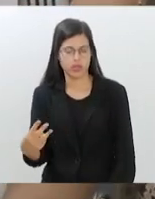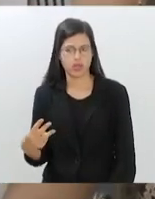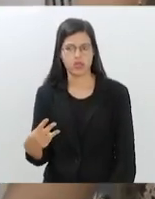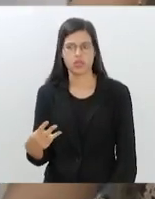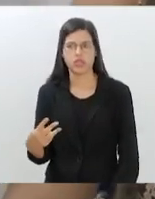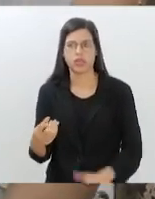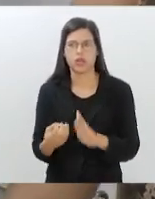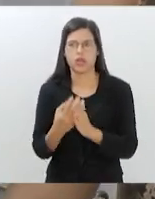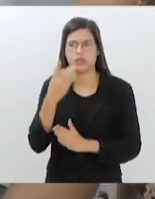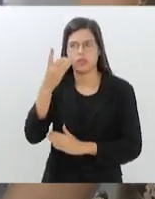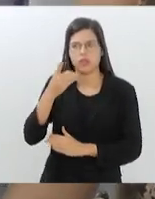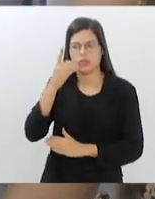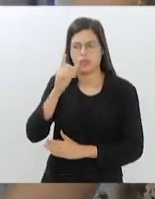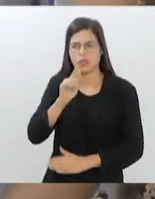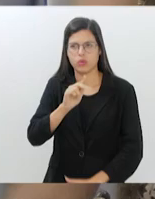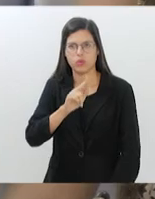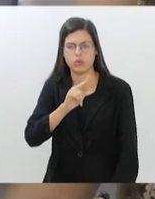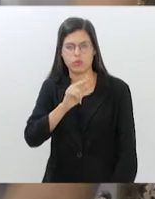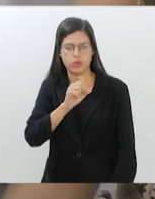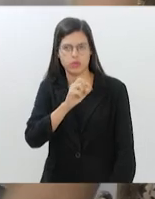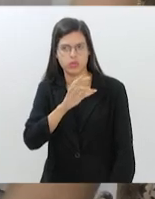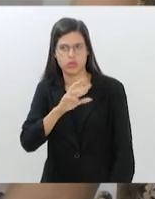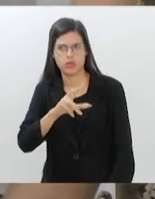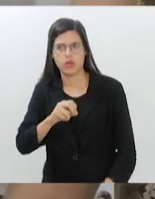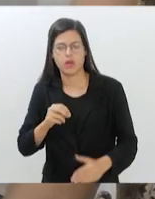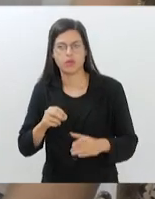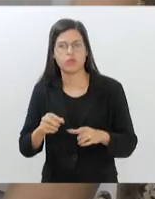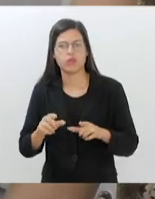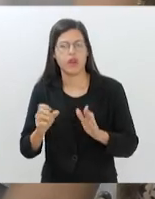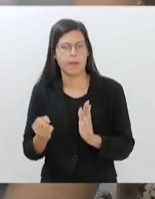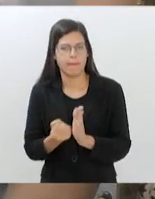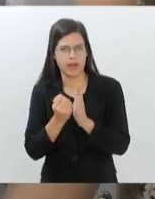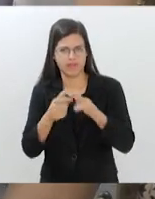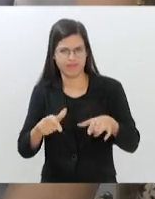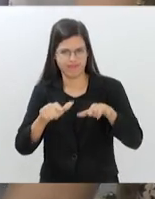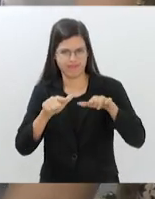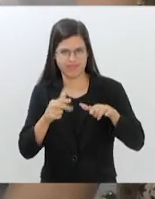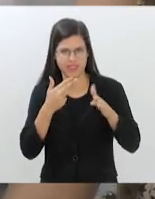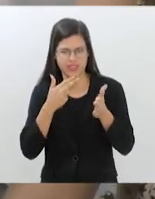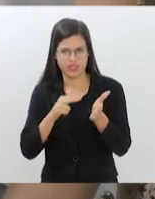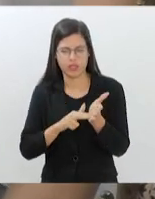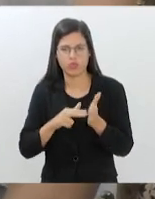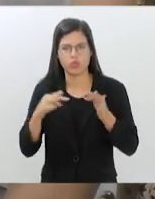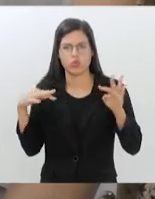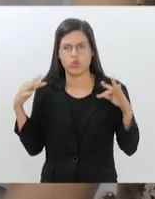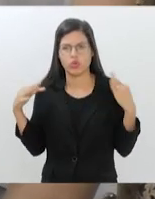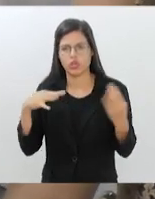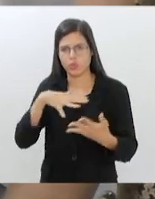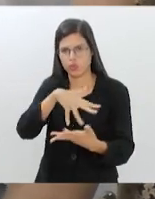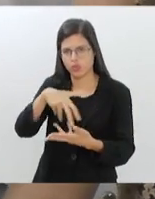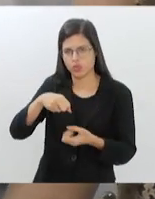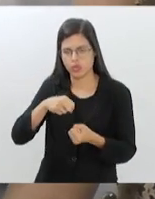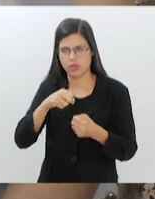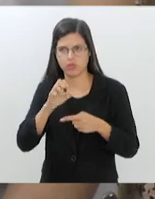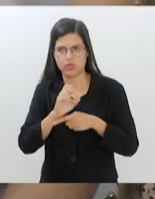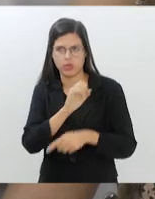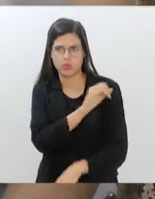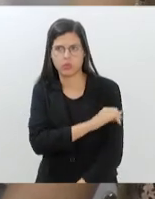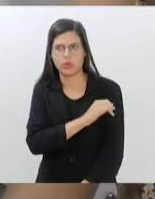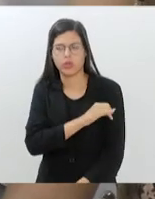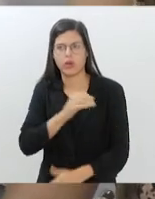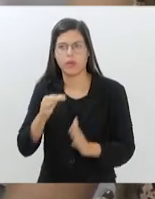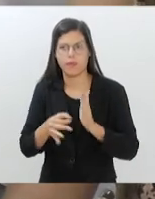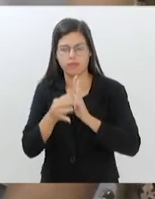de autoria do deputado Gustavo tutuca que crie o selo de turismo sustentável no estado do Rio de Janeiro parecer Deputado Rodrigo